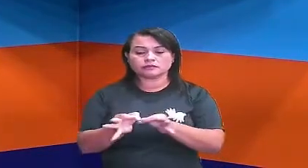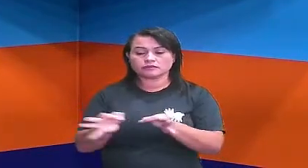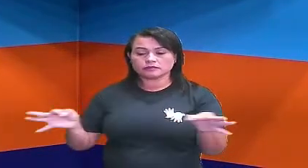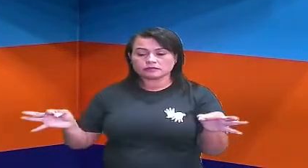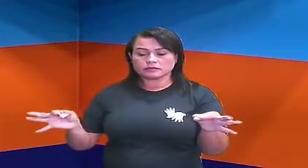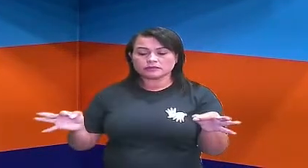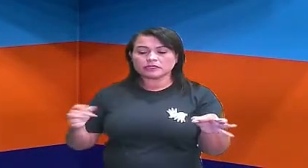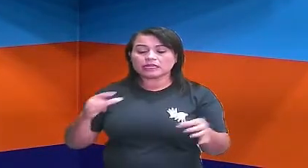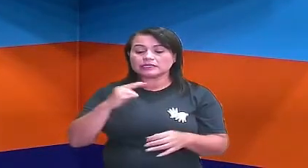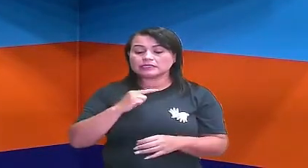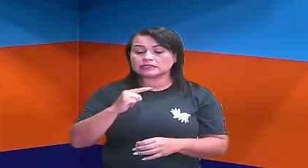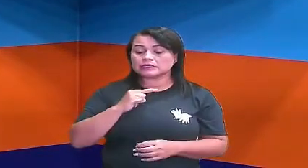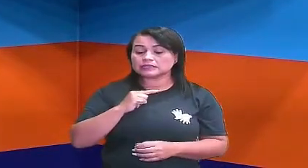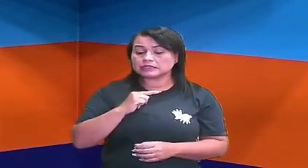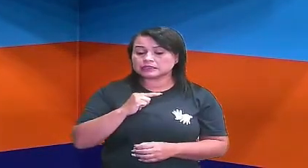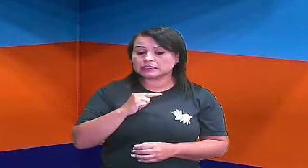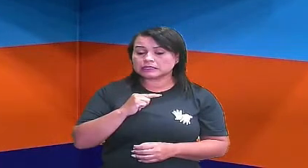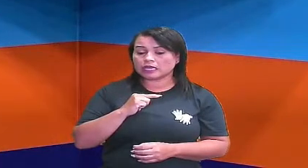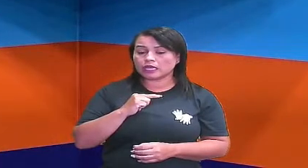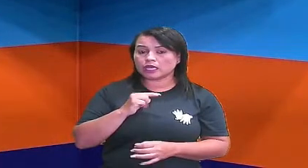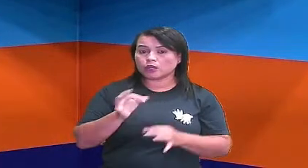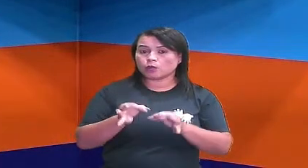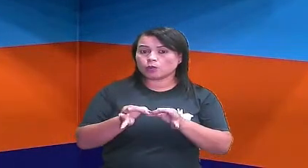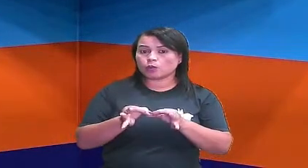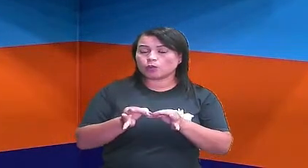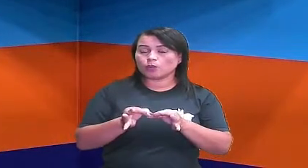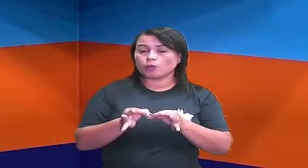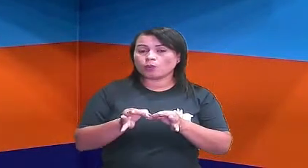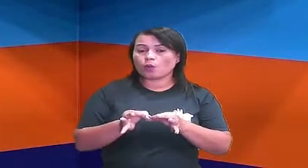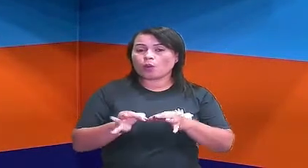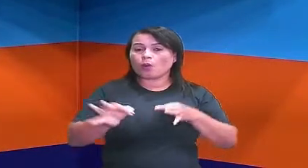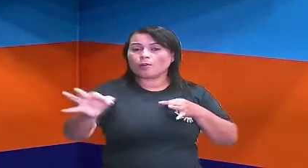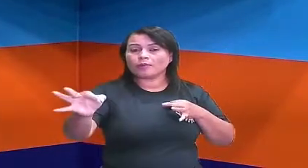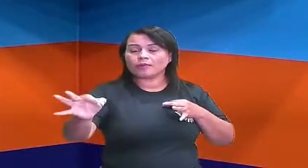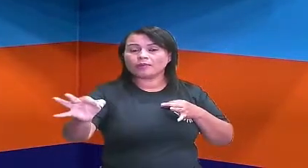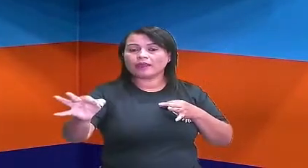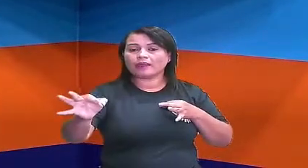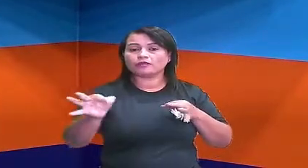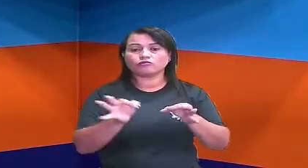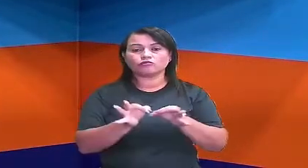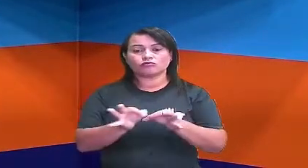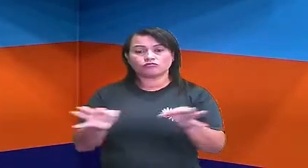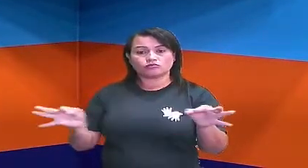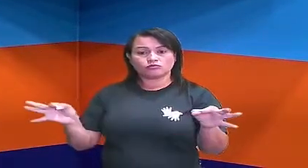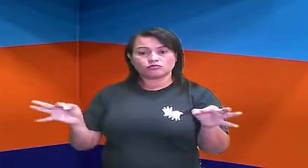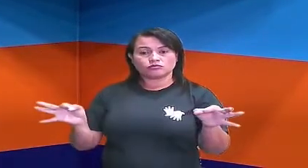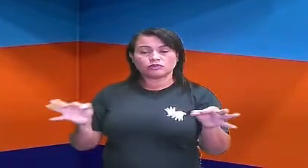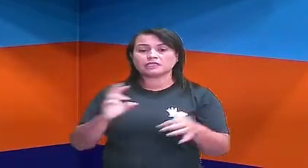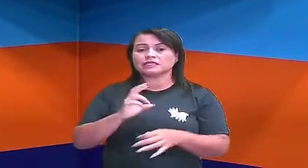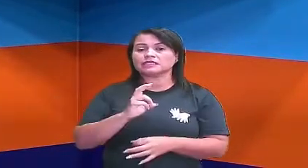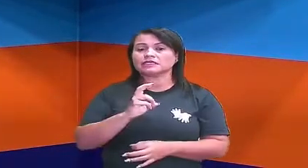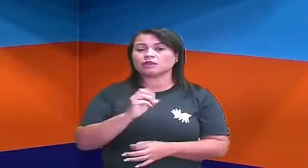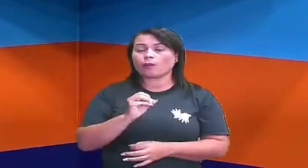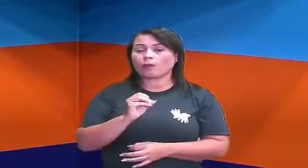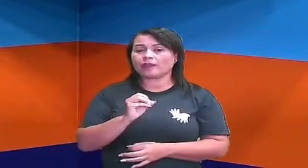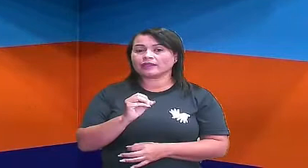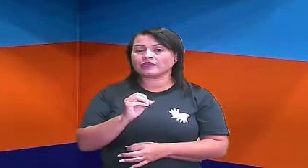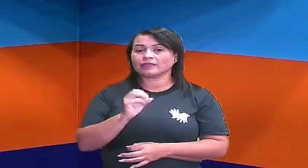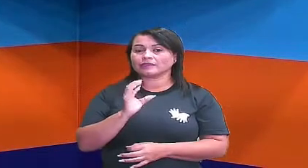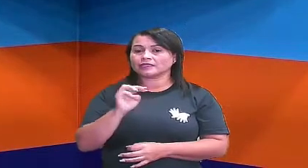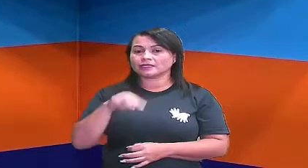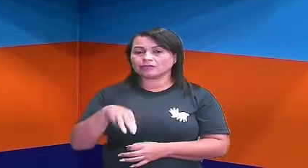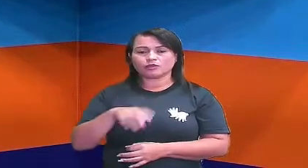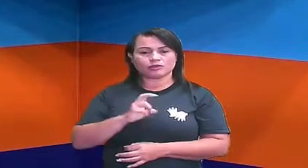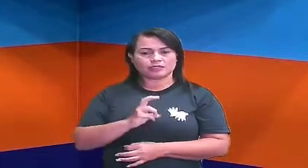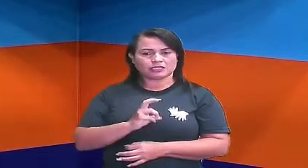o comprimento é 50 centímetros, então, obviamente, cada cartão, o comprimento vai ser o quê? 5 centímetros.